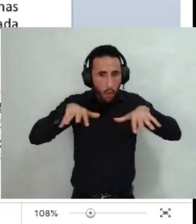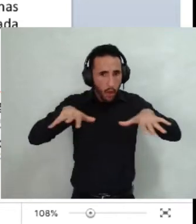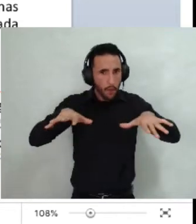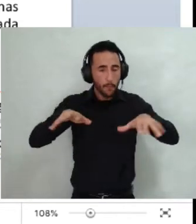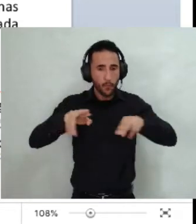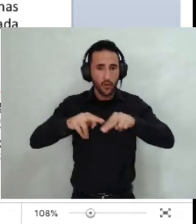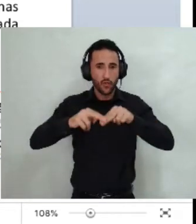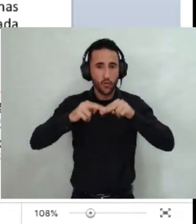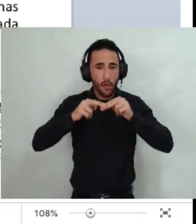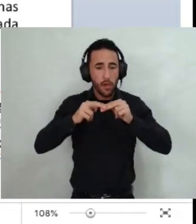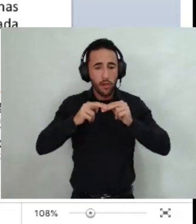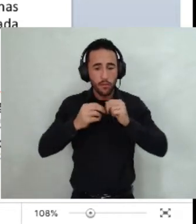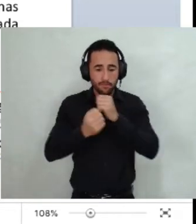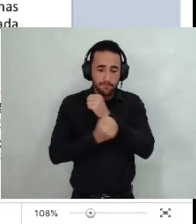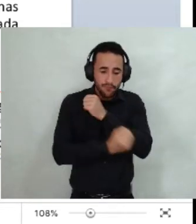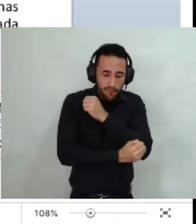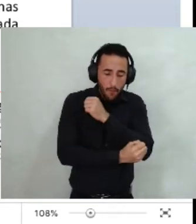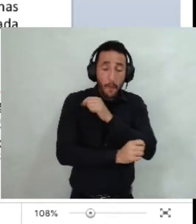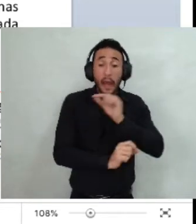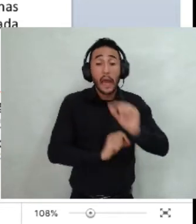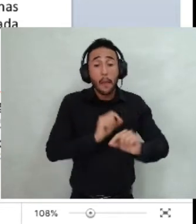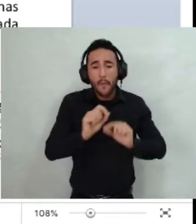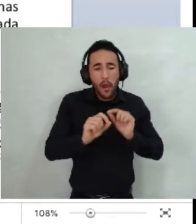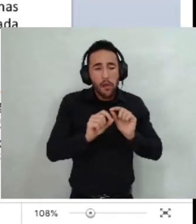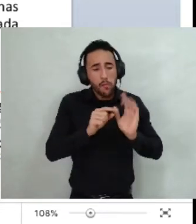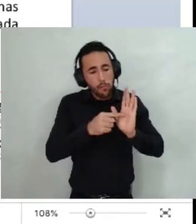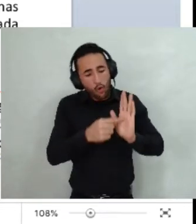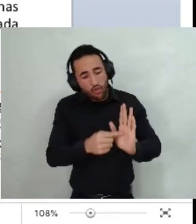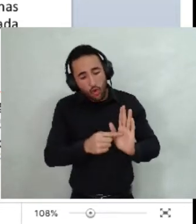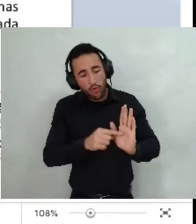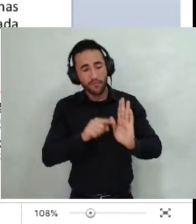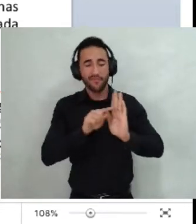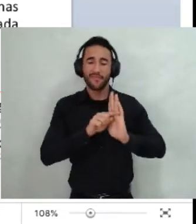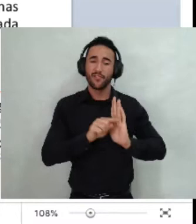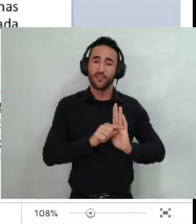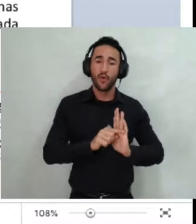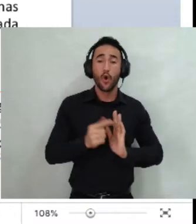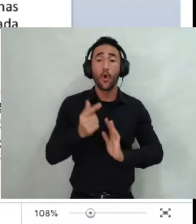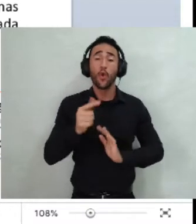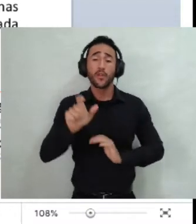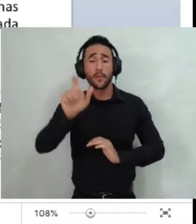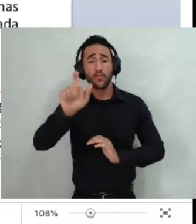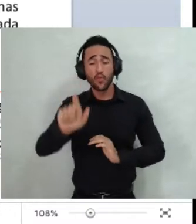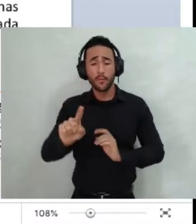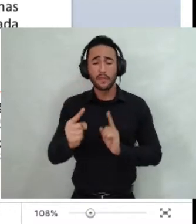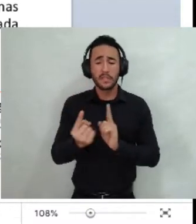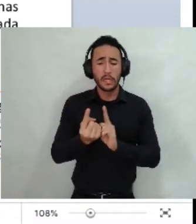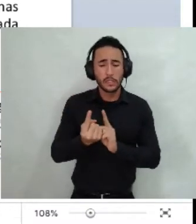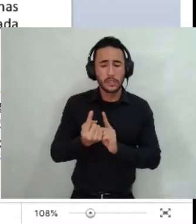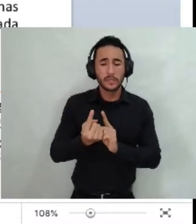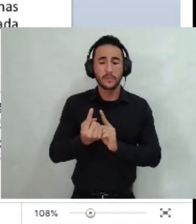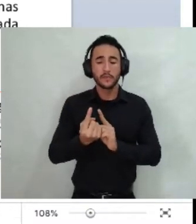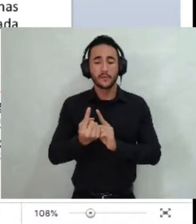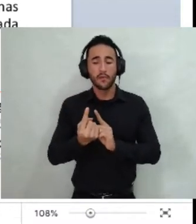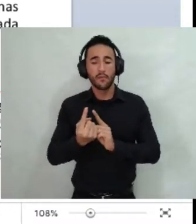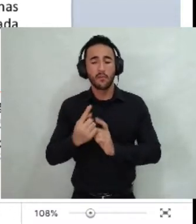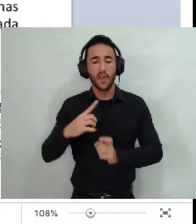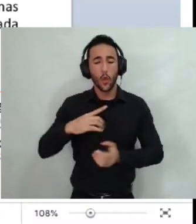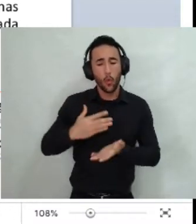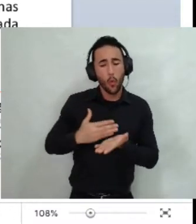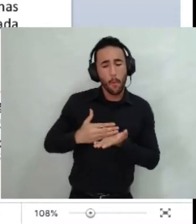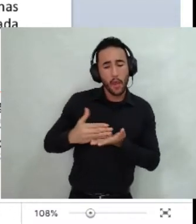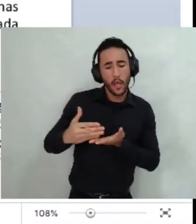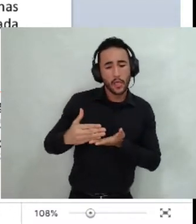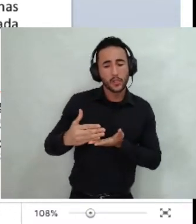foi negativo. E nesse outro paciente também com bastante tempo depois, né, ele tinha inicialmente o CT no SUAB